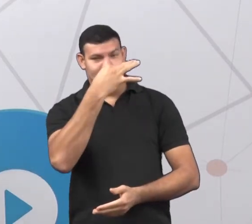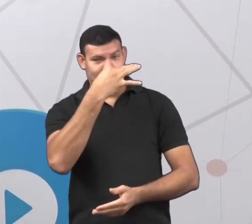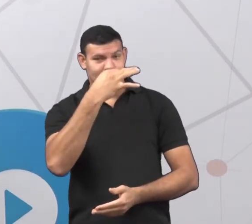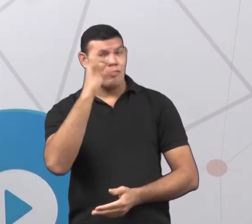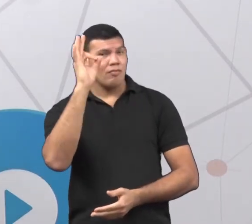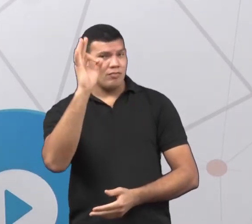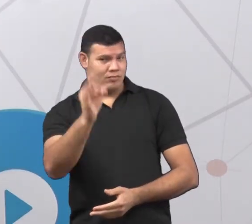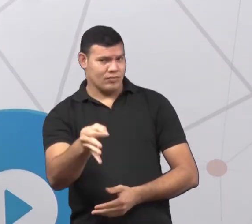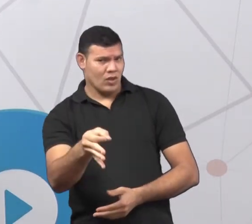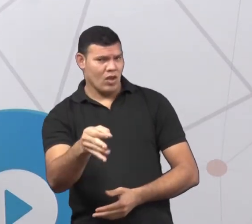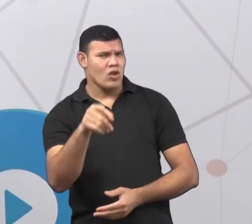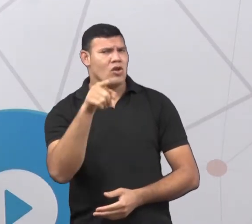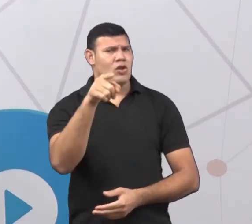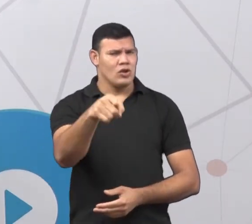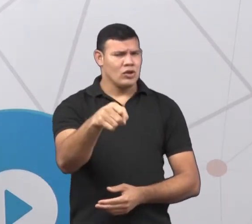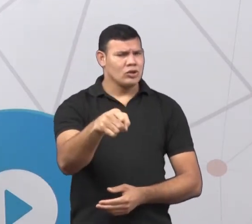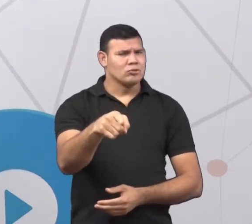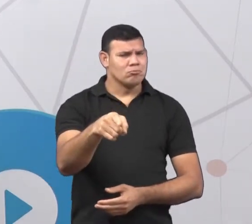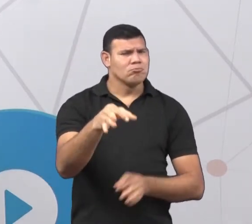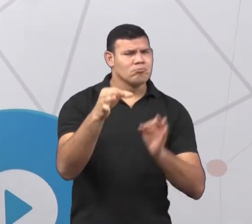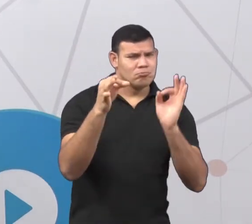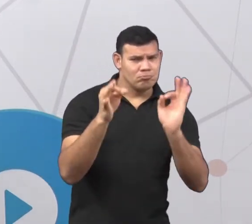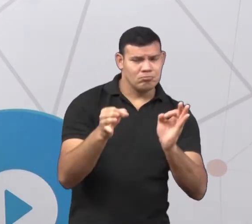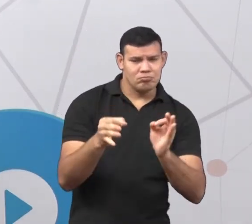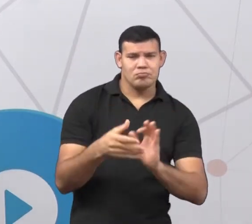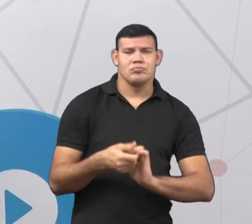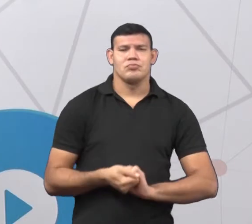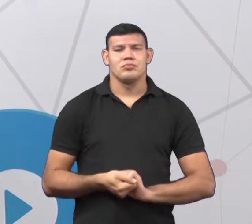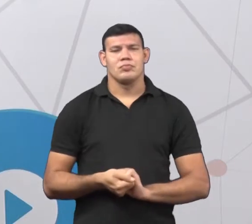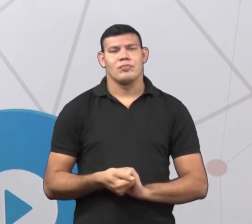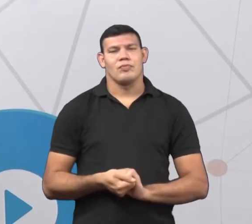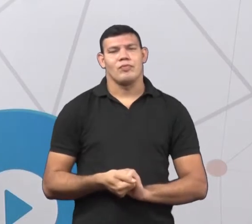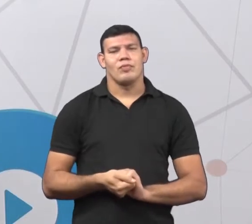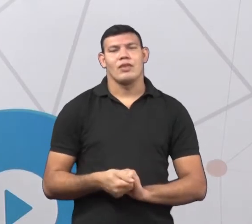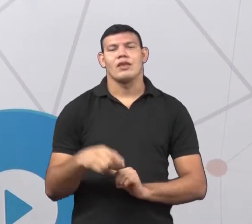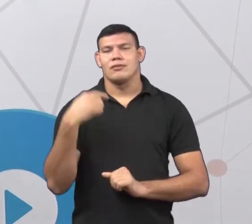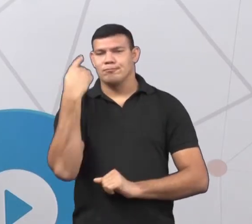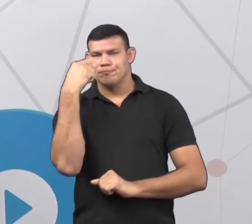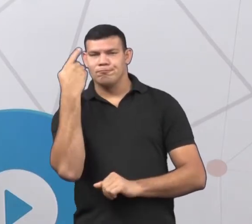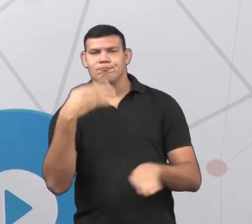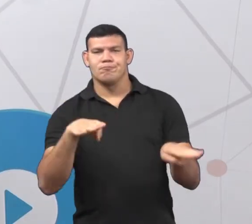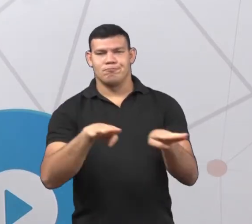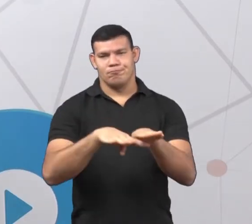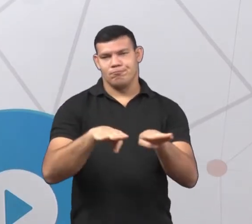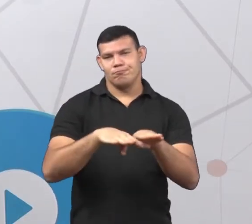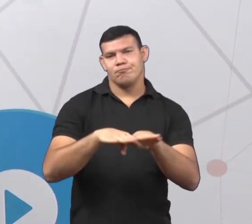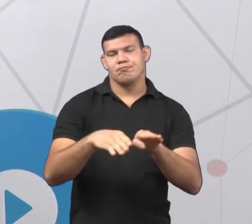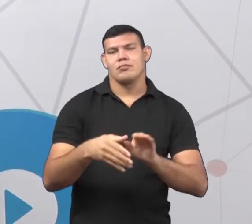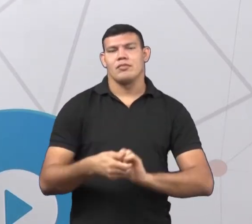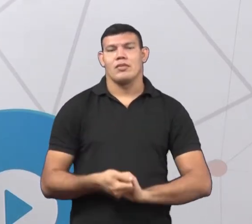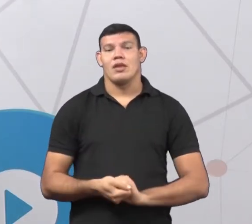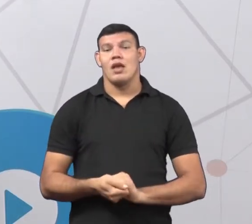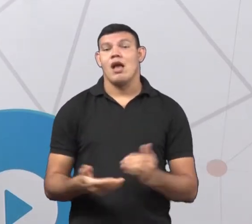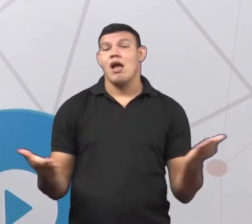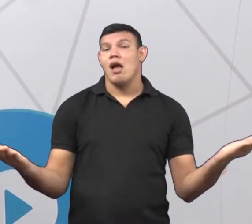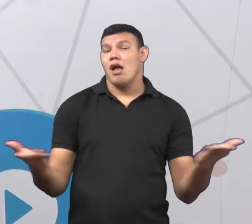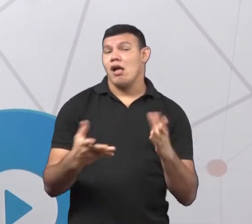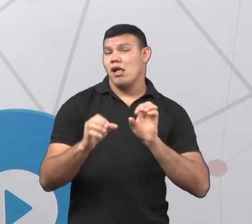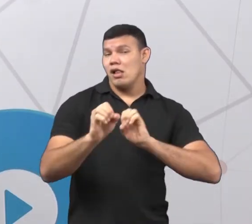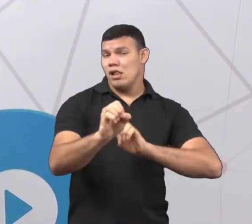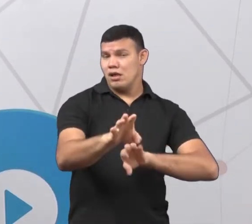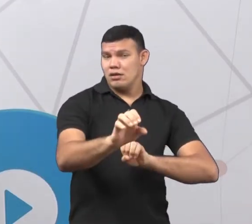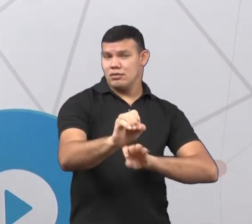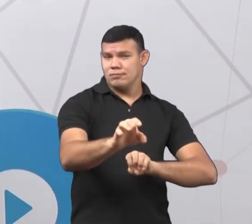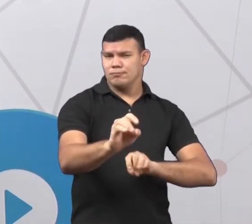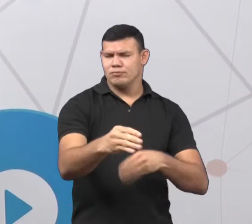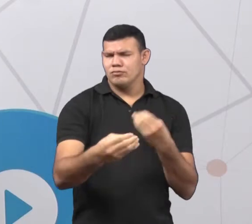certo? Todo mundo tem, não adianta, não tem para onde correr, inclusive em espanhol. Então, o que eu vou fazer aqui para vocês hoje é